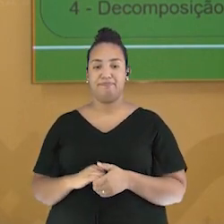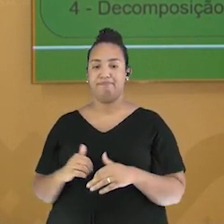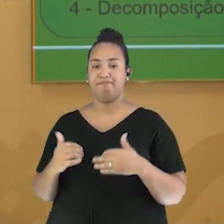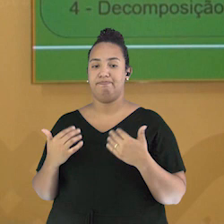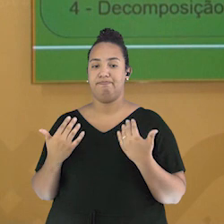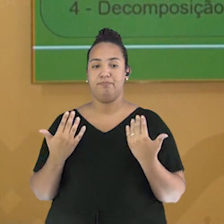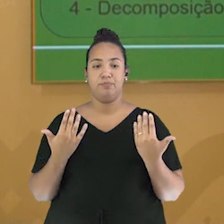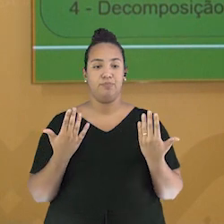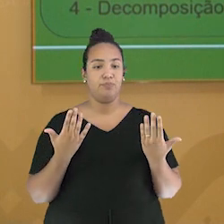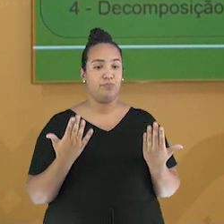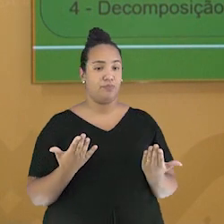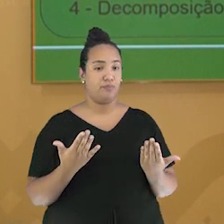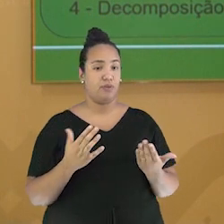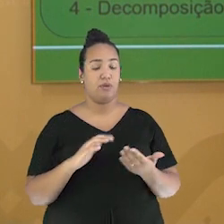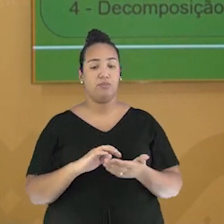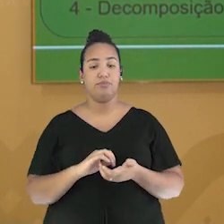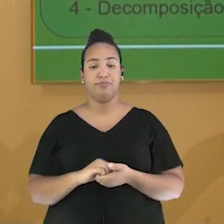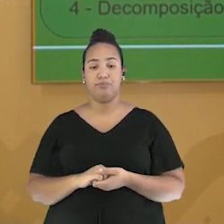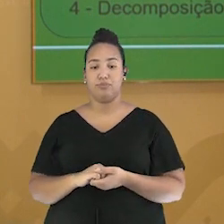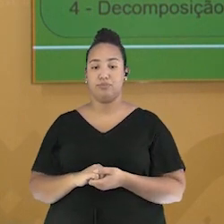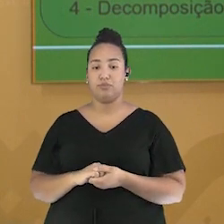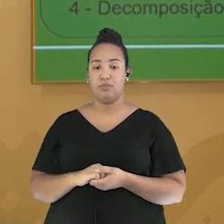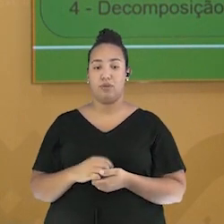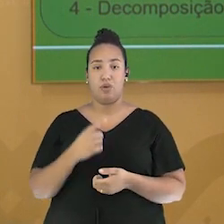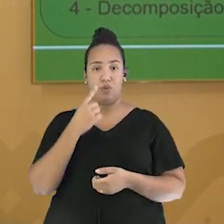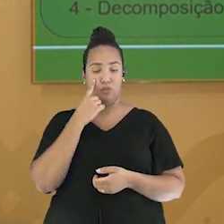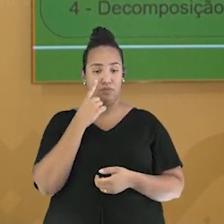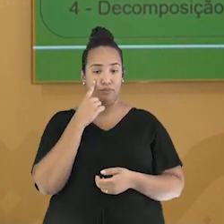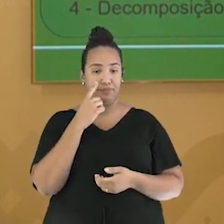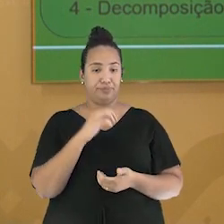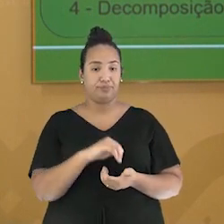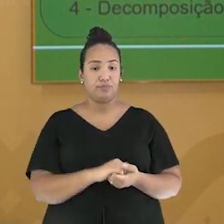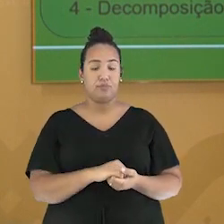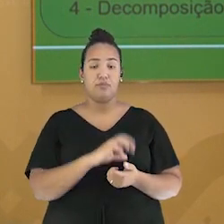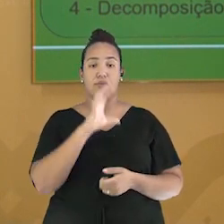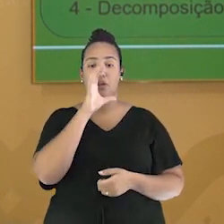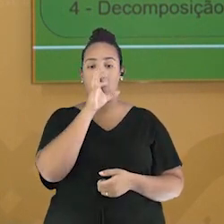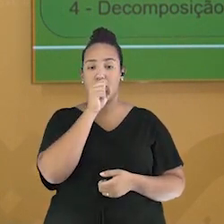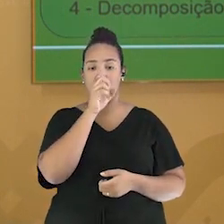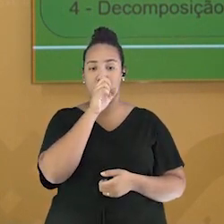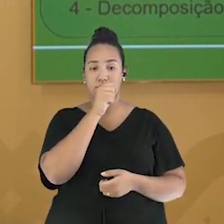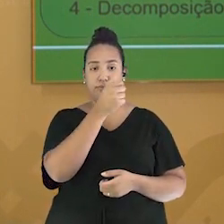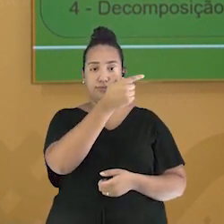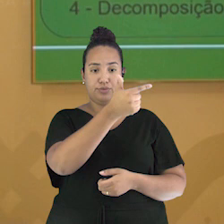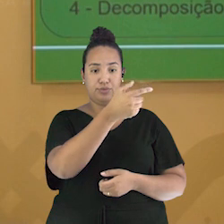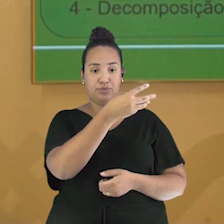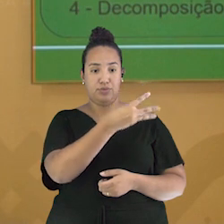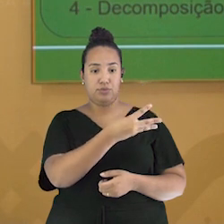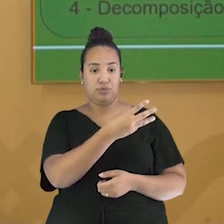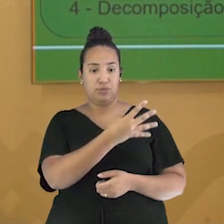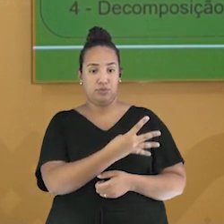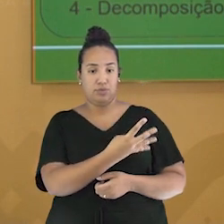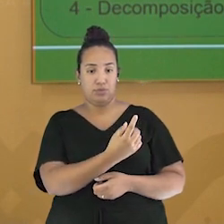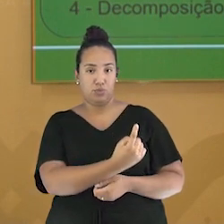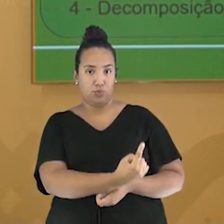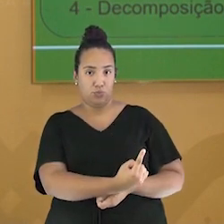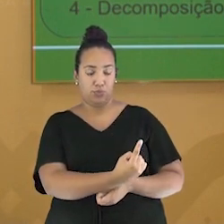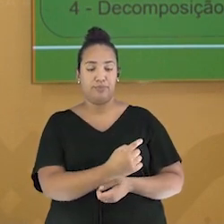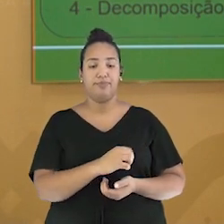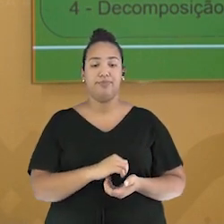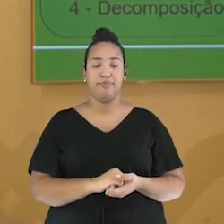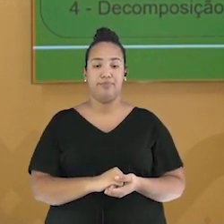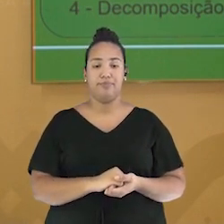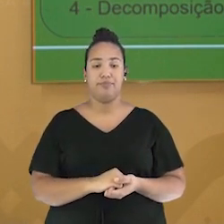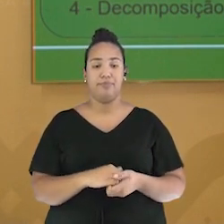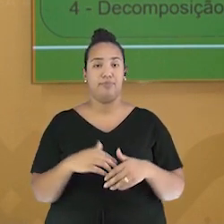Então, essa é a resposta. Fica na coluna de laranja, fica número 2, 3, 4 e 1.